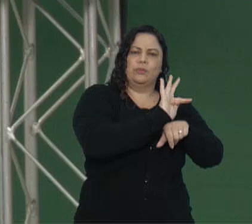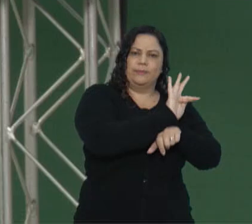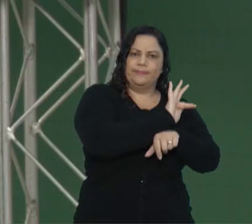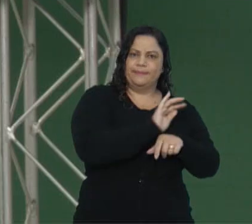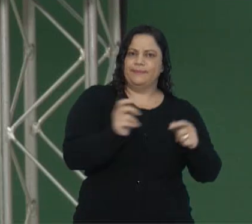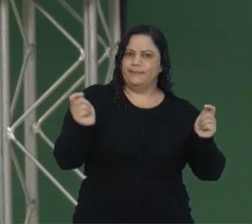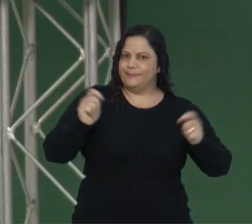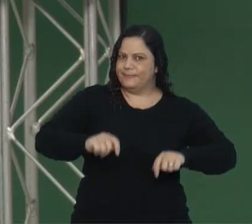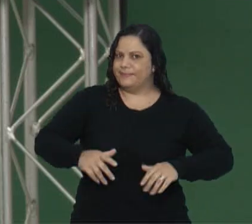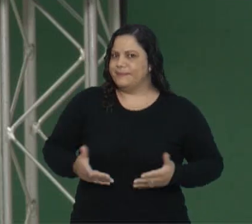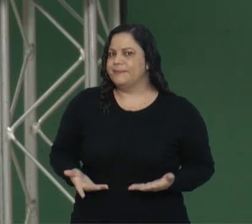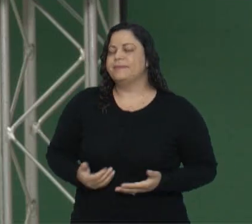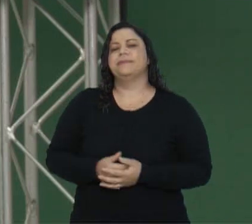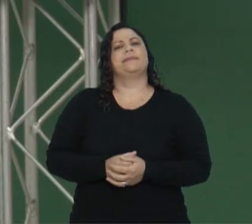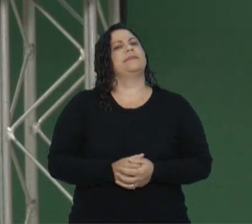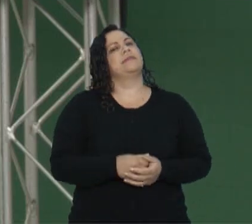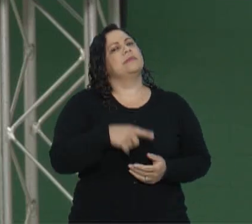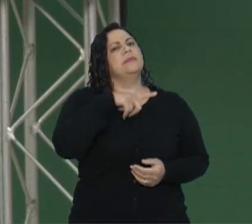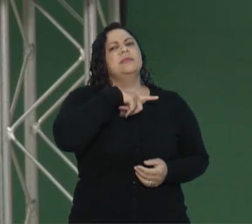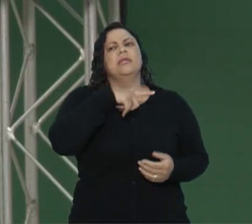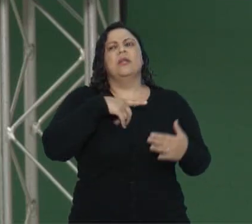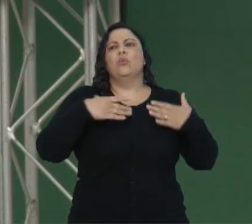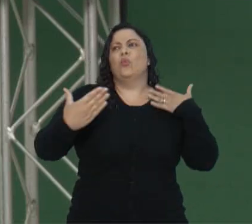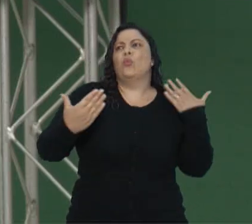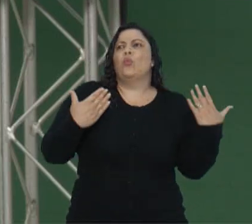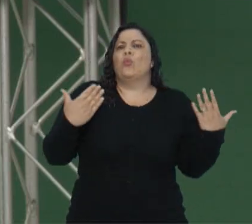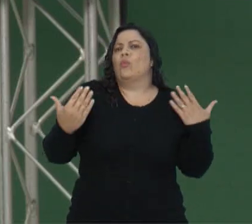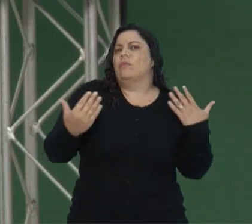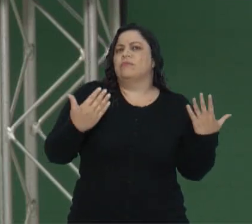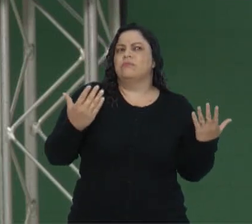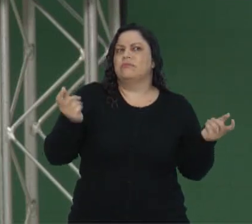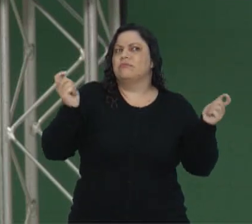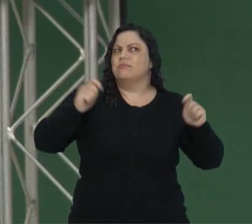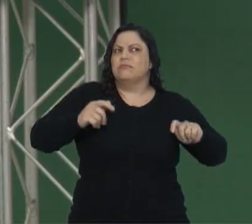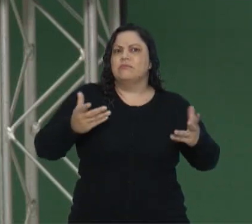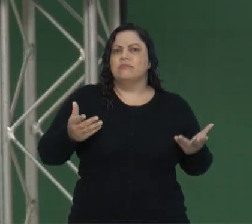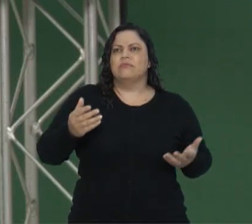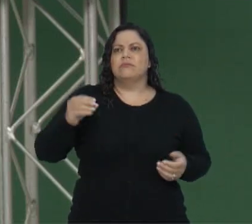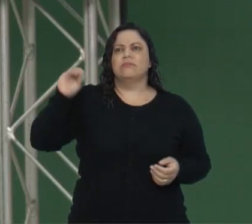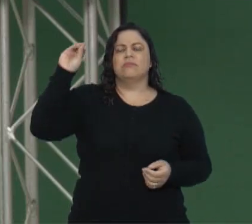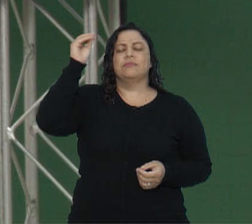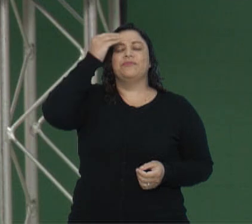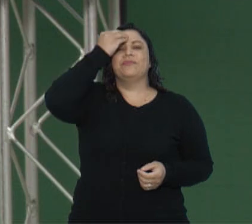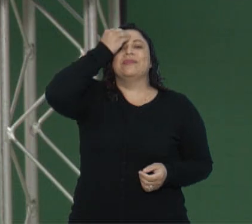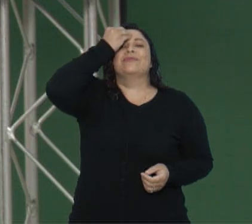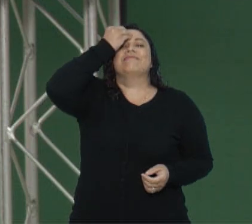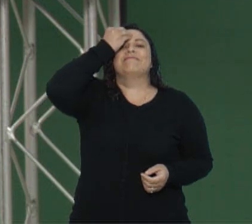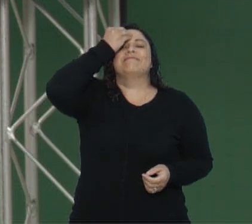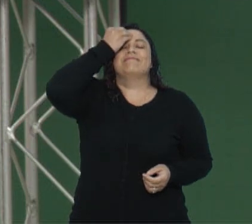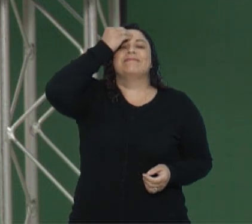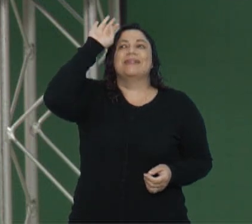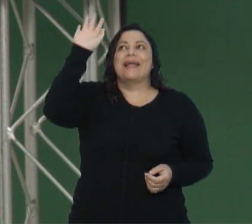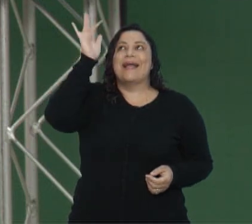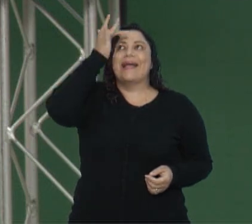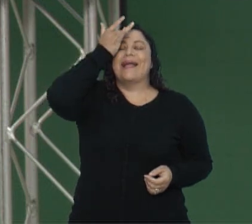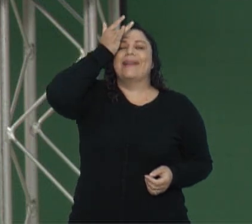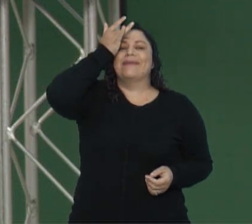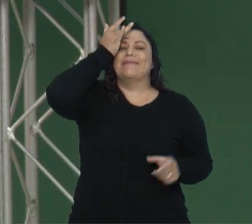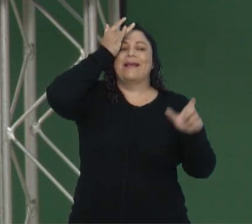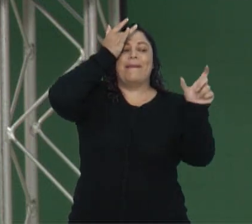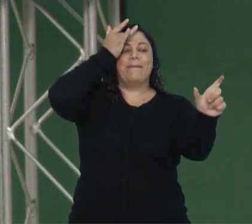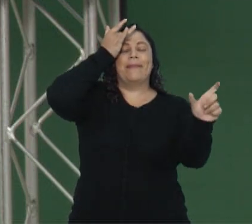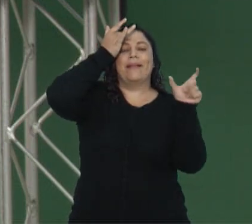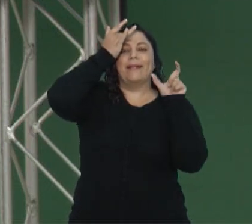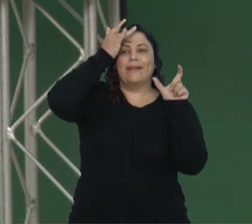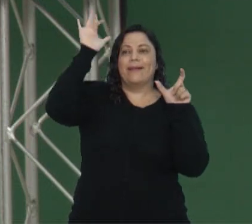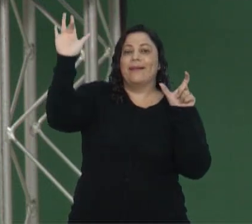assim, tem como, né? Como que eu posso fazer, né? É memorizar, né? Então, eu memorizo a palavra e